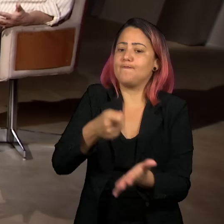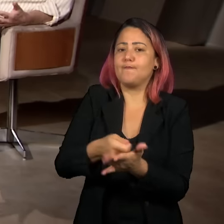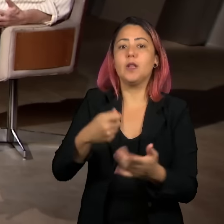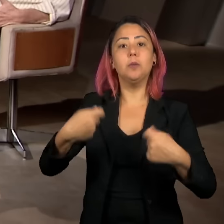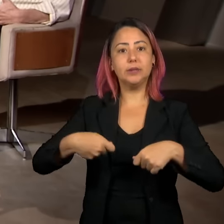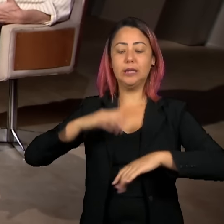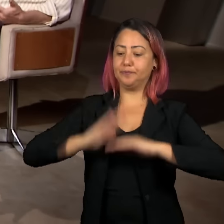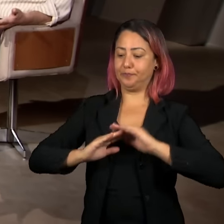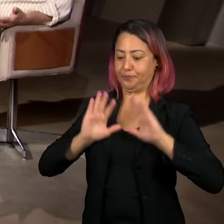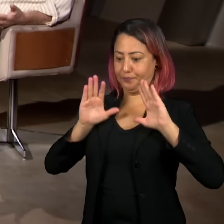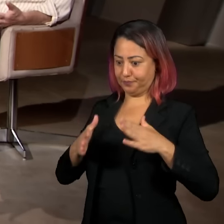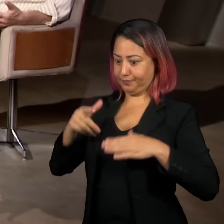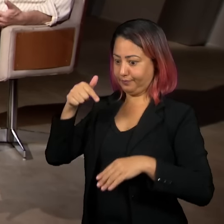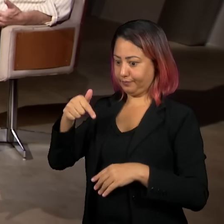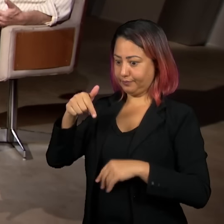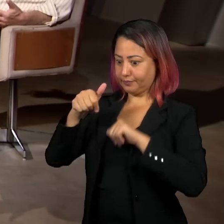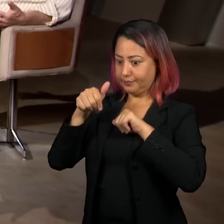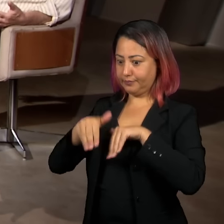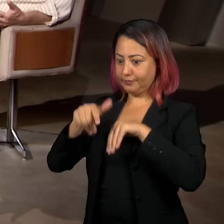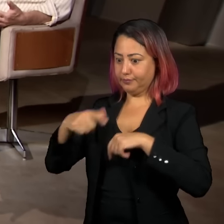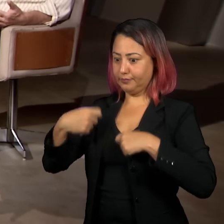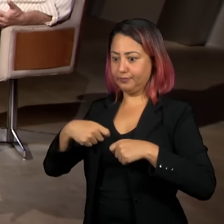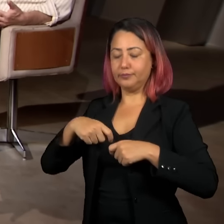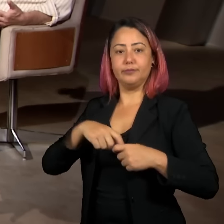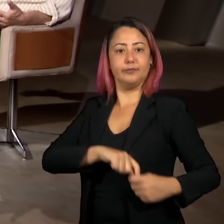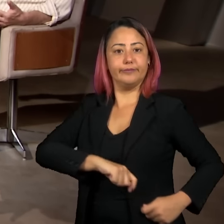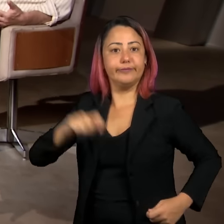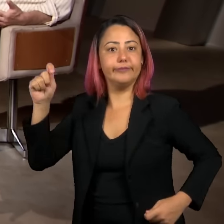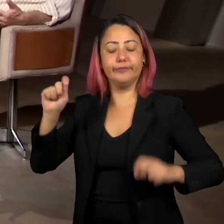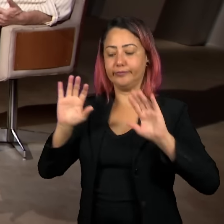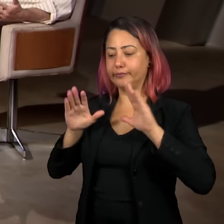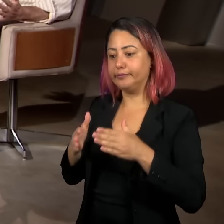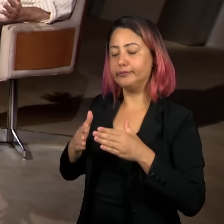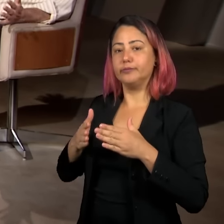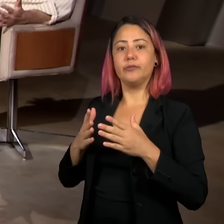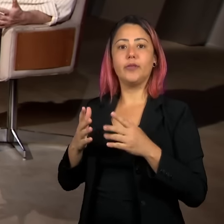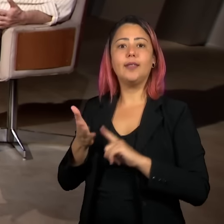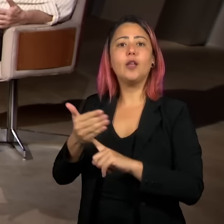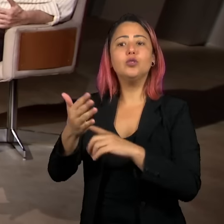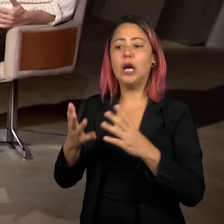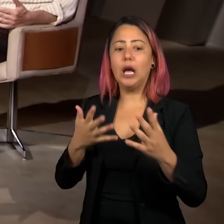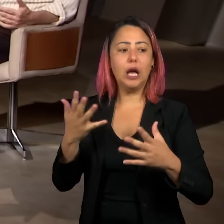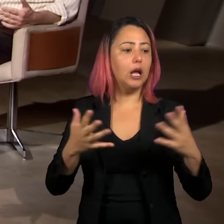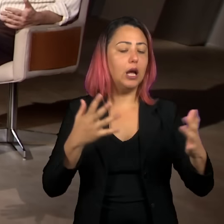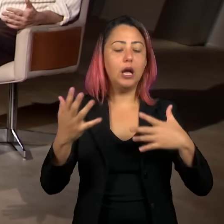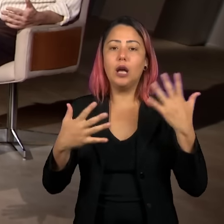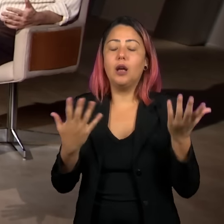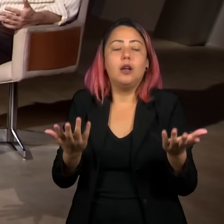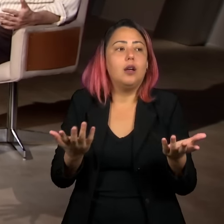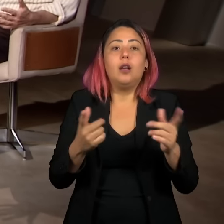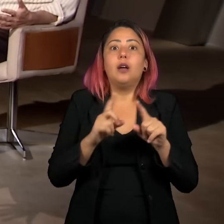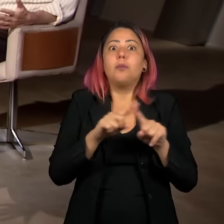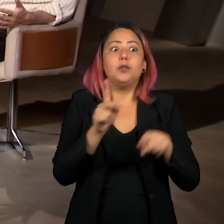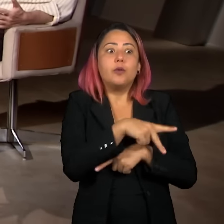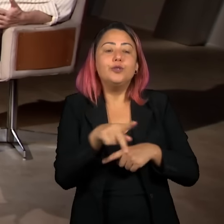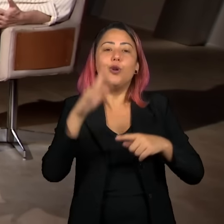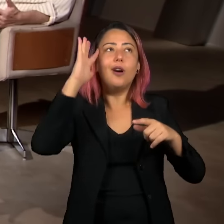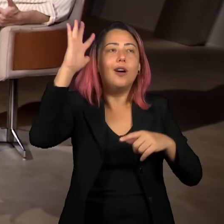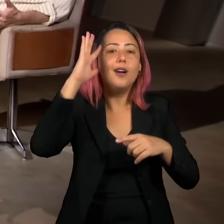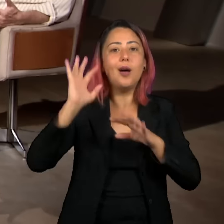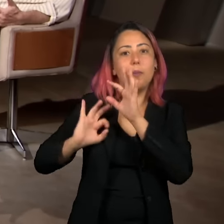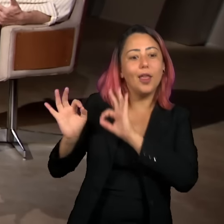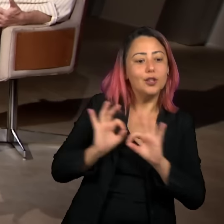7 de Setembro E aí não tem mais uso de tecnologia não tem mais não tem mais nada e esse tipo de coisa a